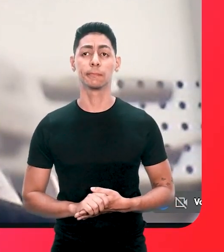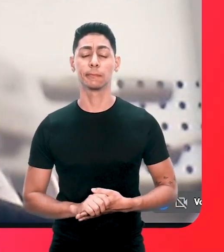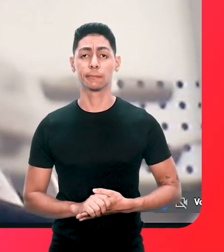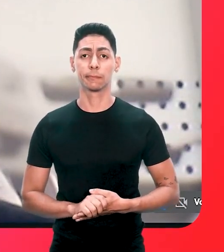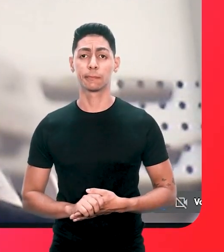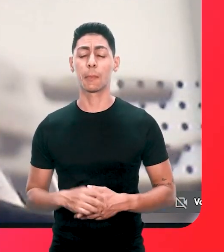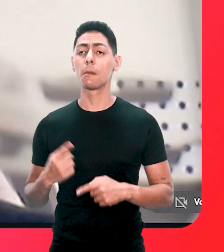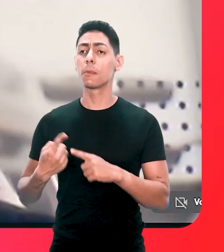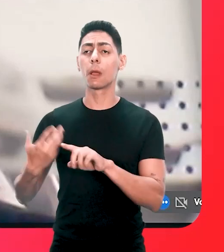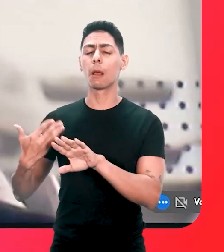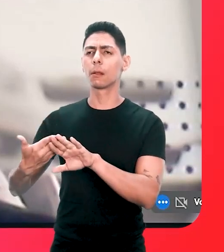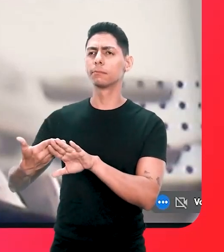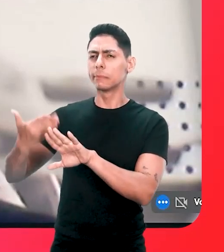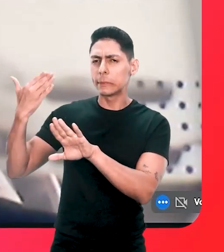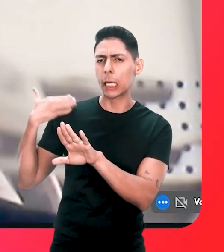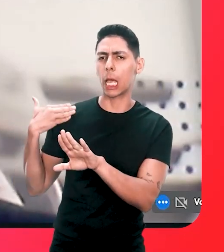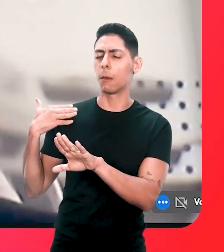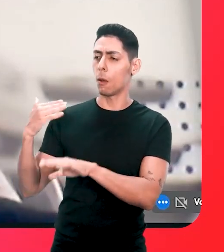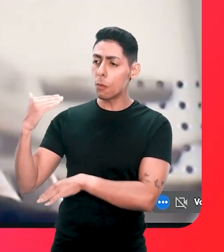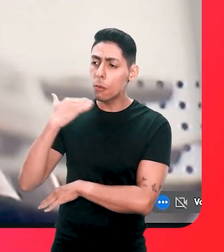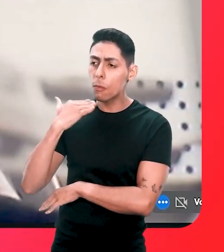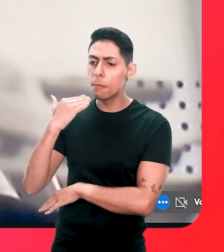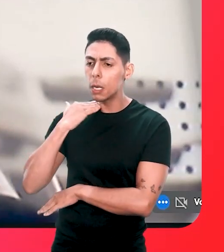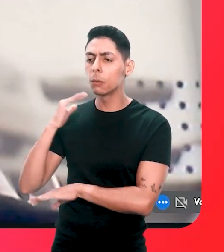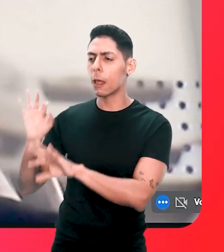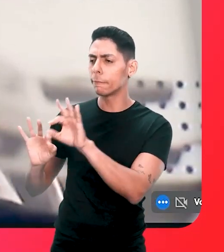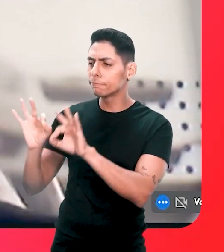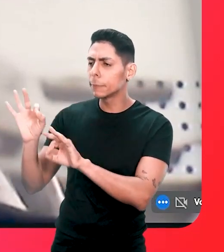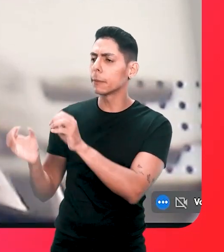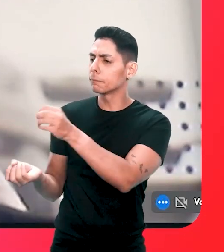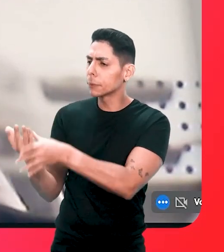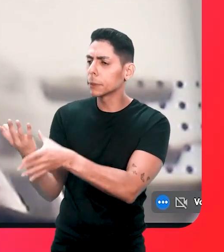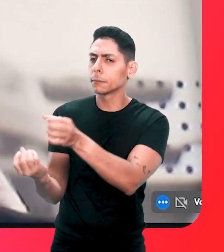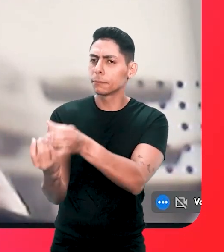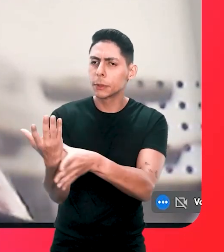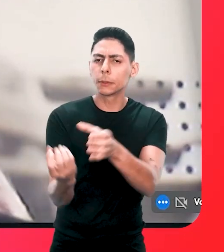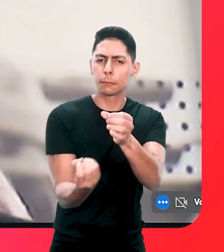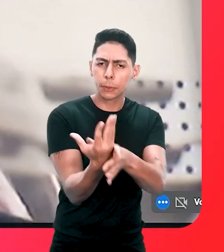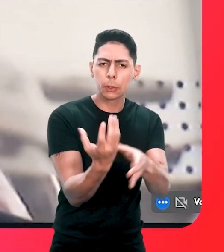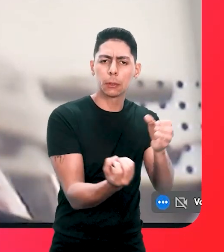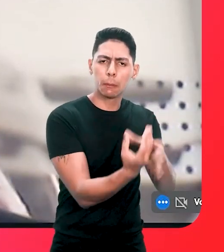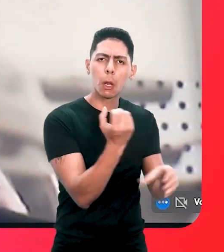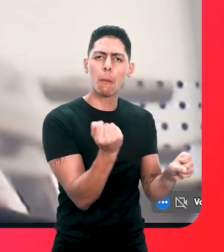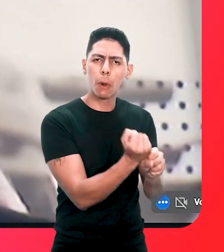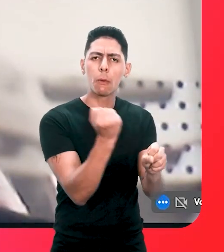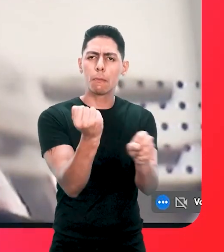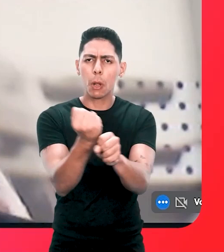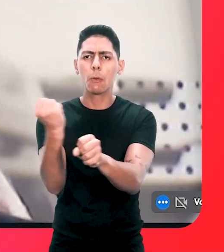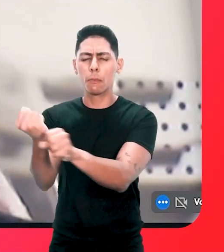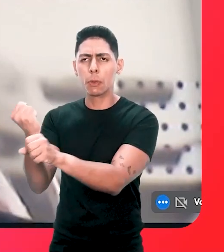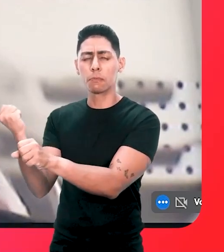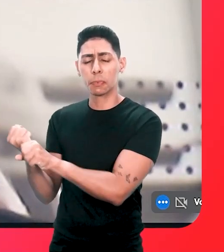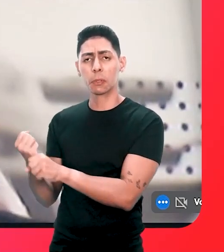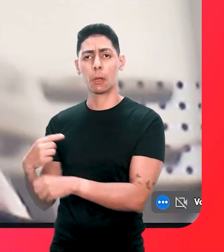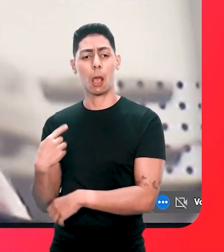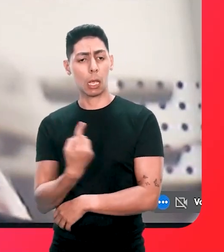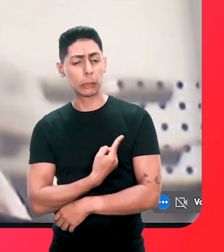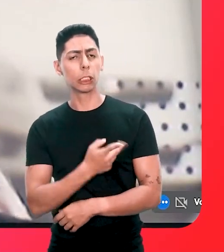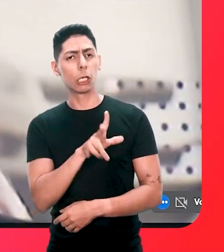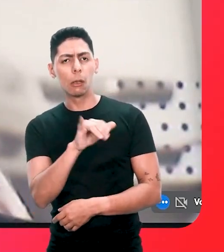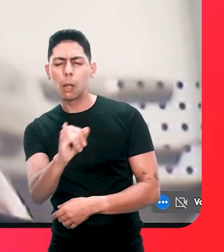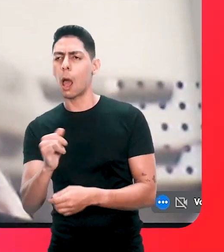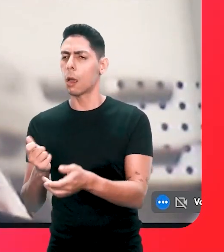nessa época o banco ainda construía as suas agências, né? Então, nós da engenharia, nós comprávamos